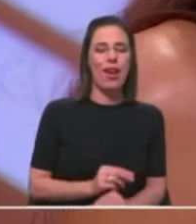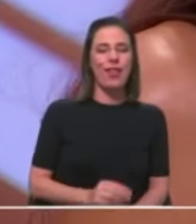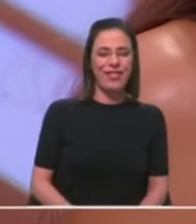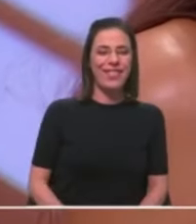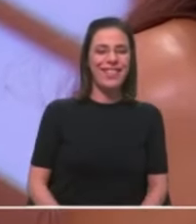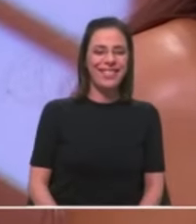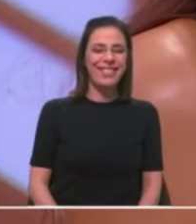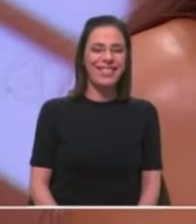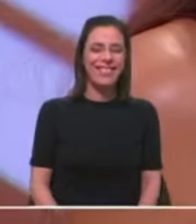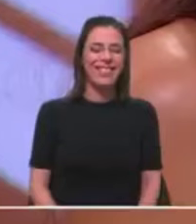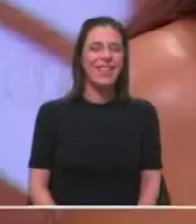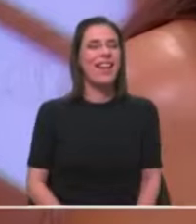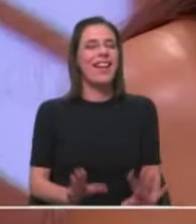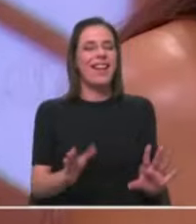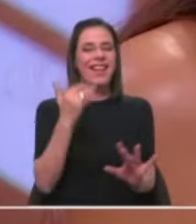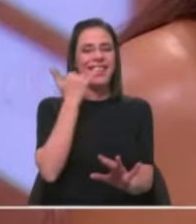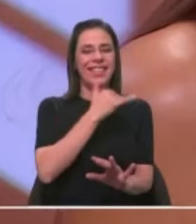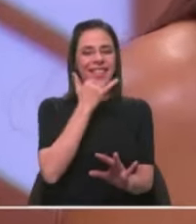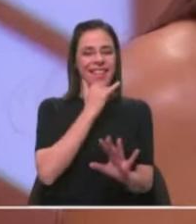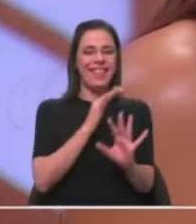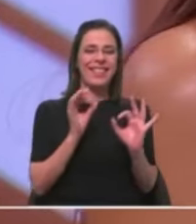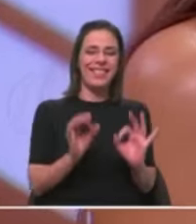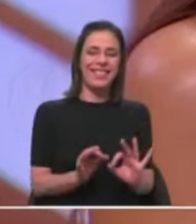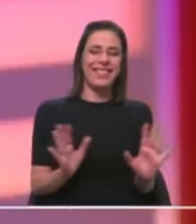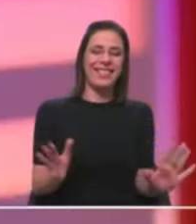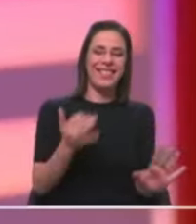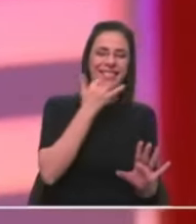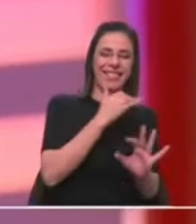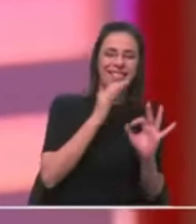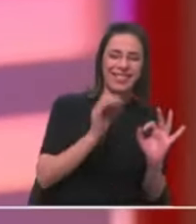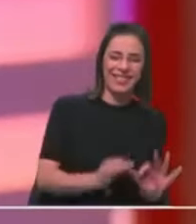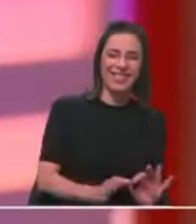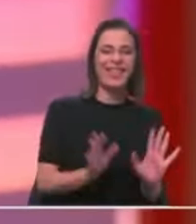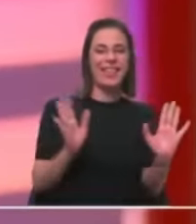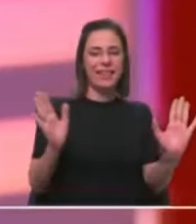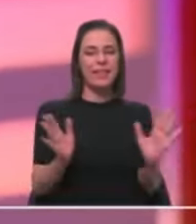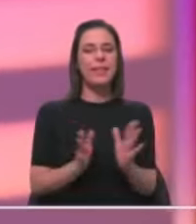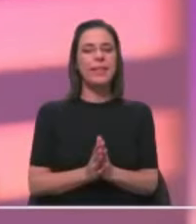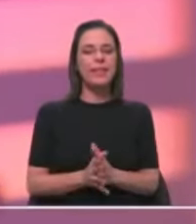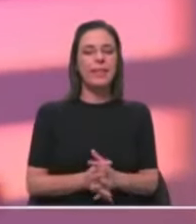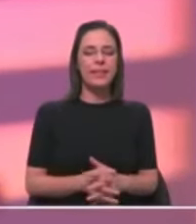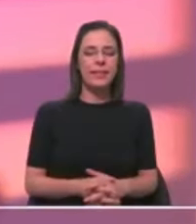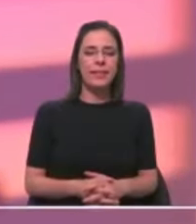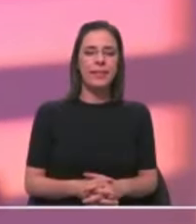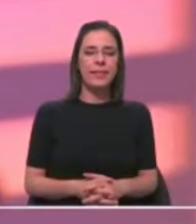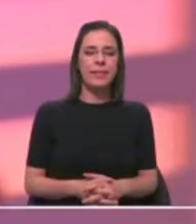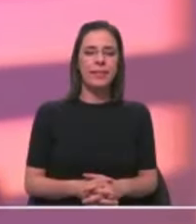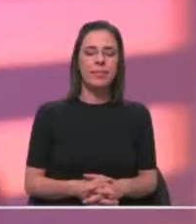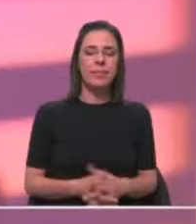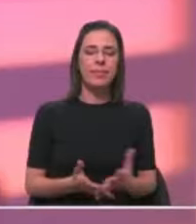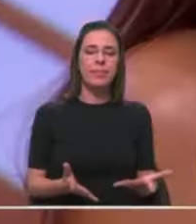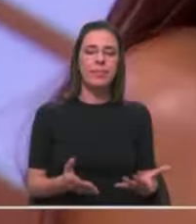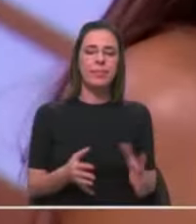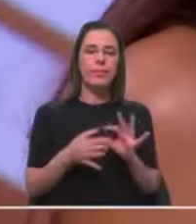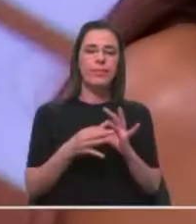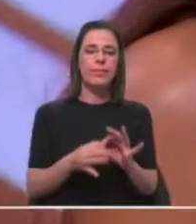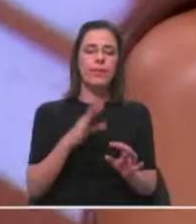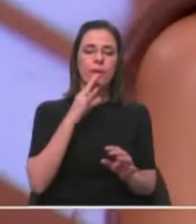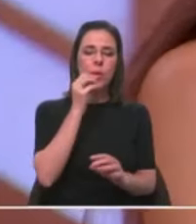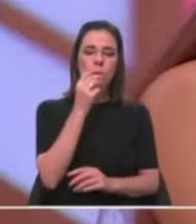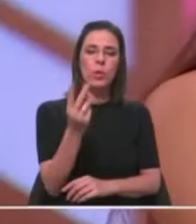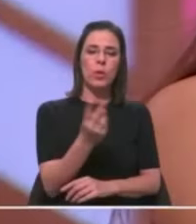basicamente. Ah, agora está a sorrir mesmo, Sim. Os laços com os seus